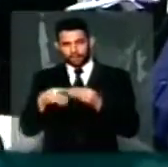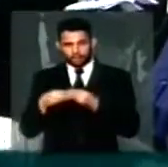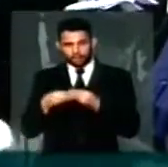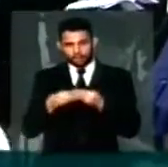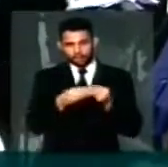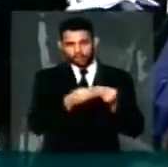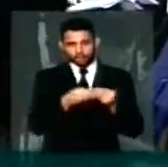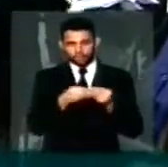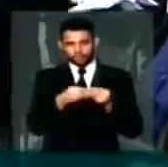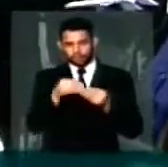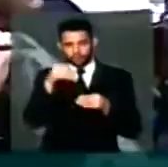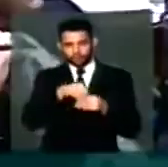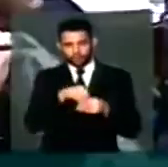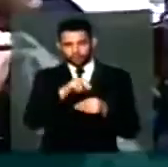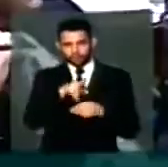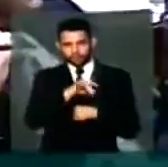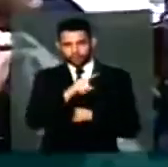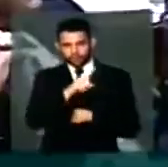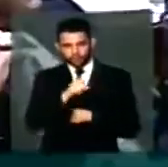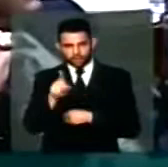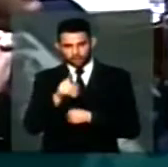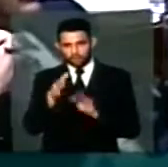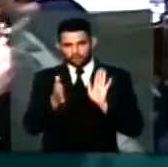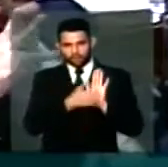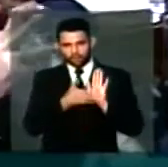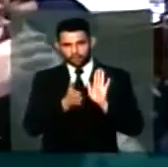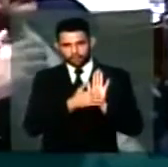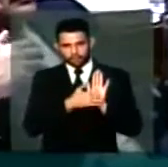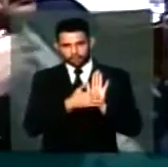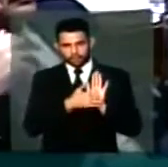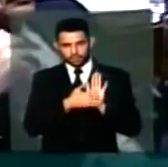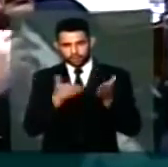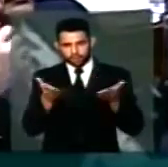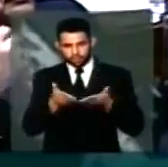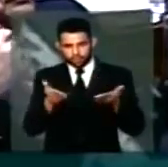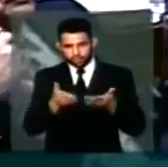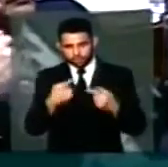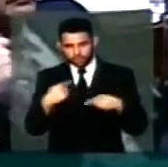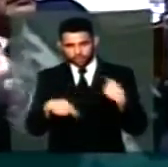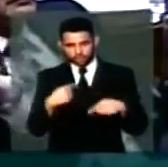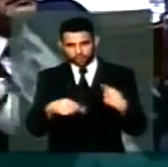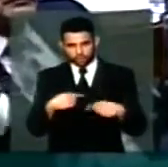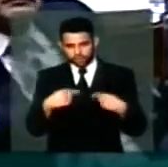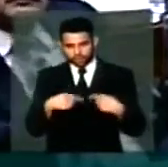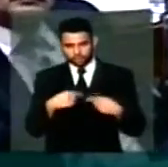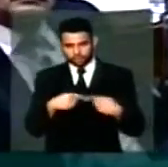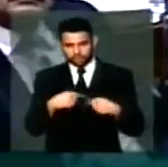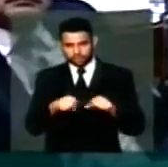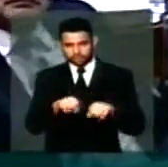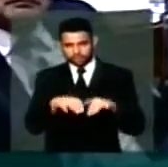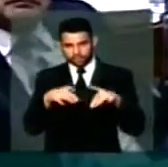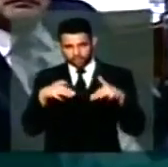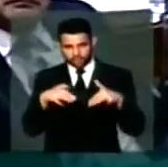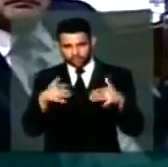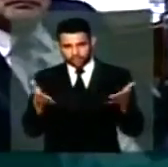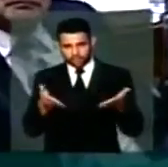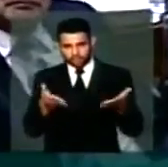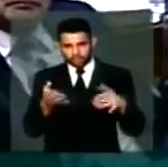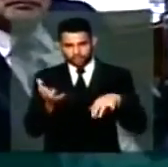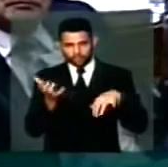encaminhamos o voto não a proposta que é hoje objeto de discussão neste